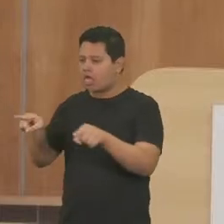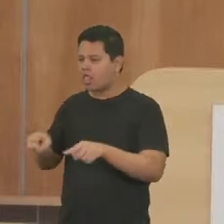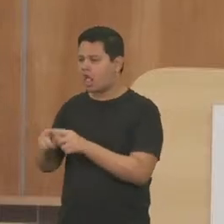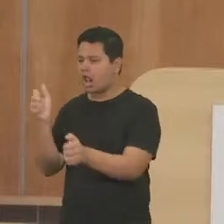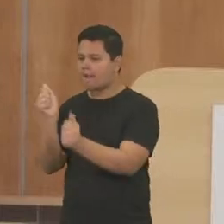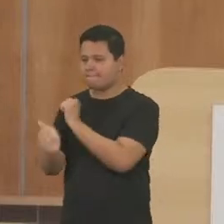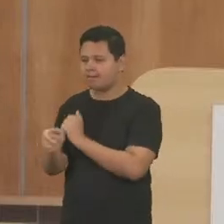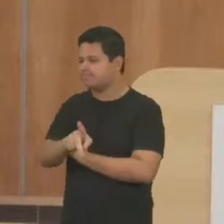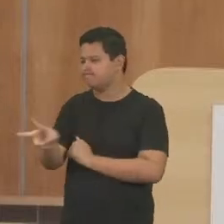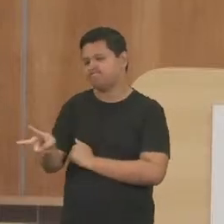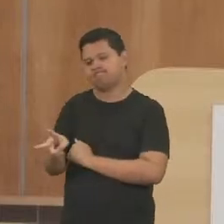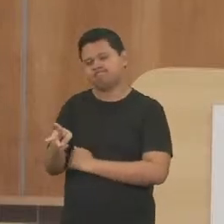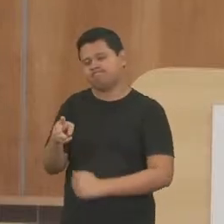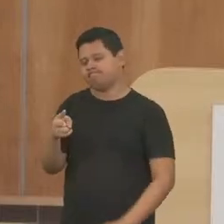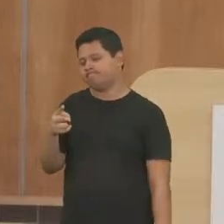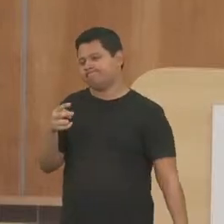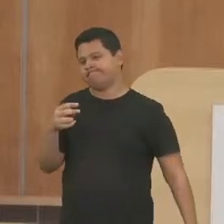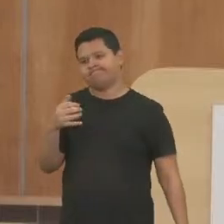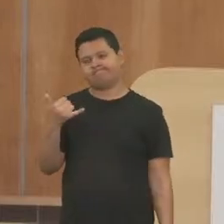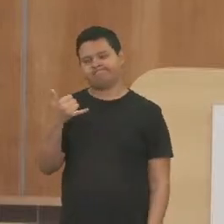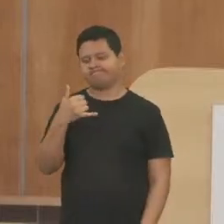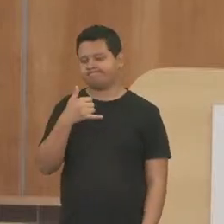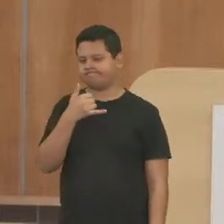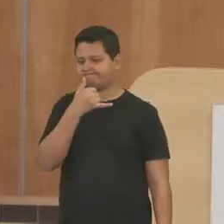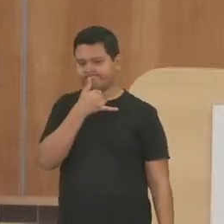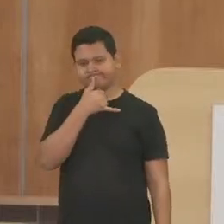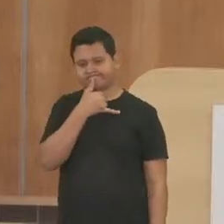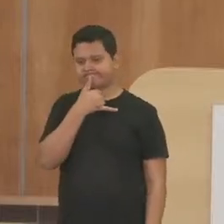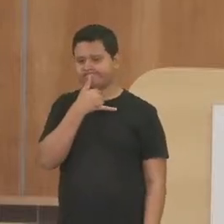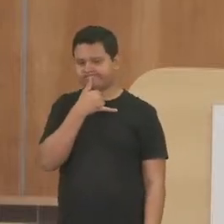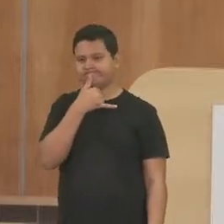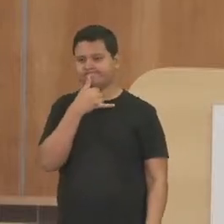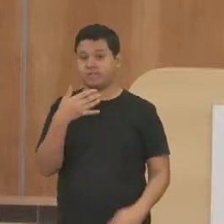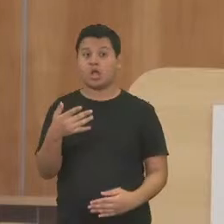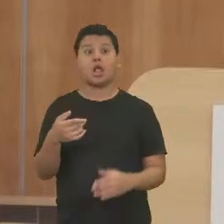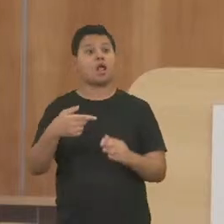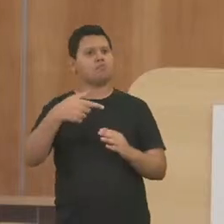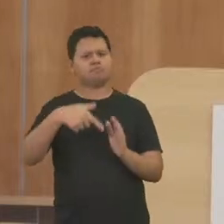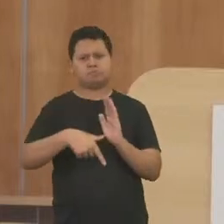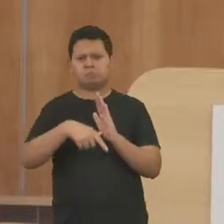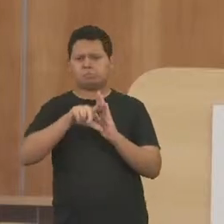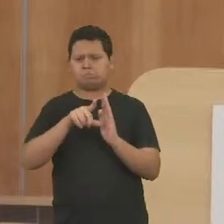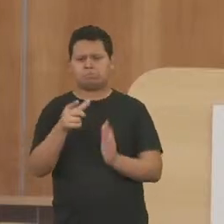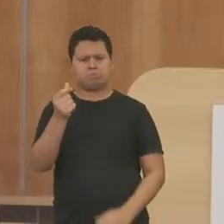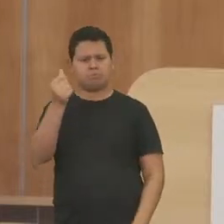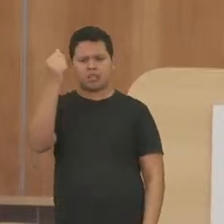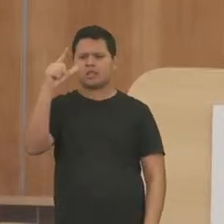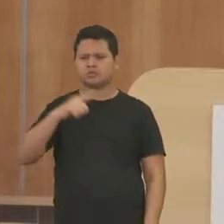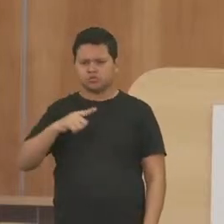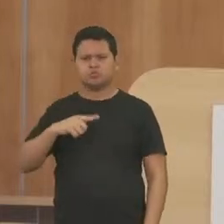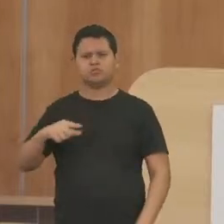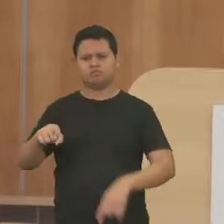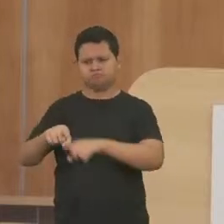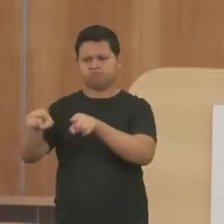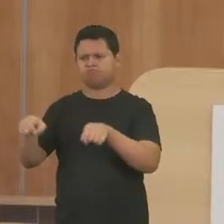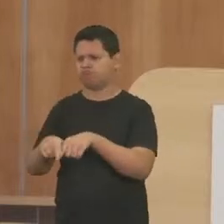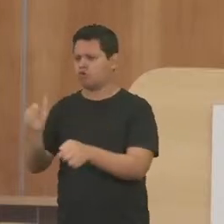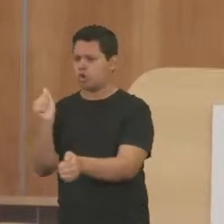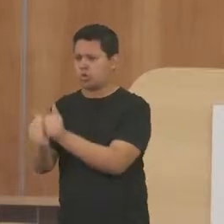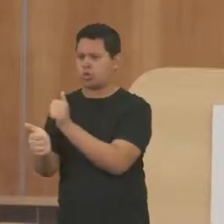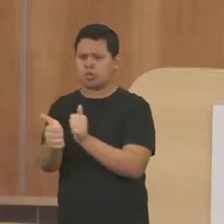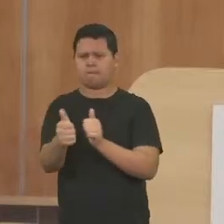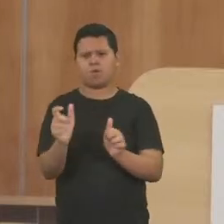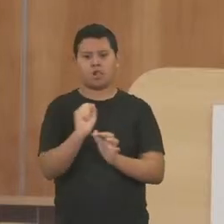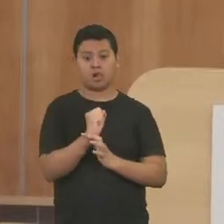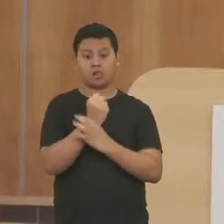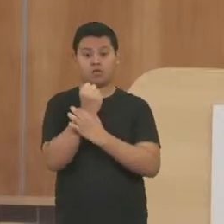ficar perplexo, porque nós tínhamos antes grandes espaços que serviam a prática segura